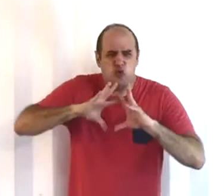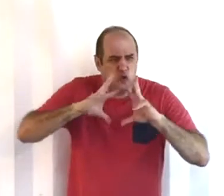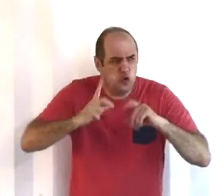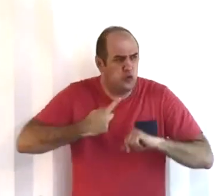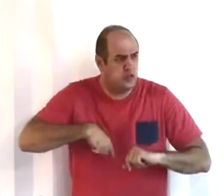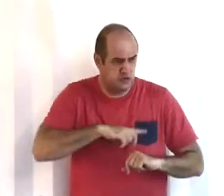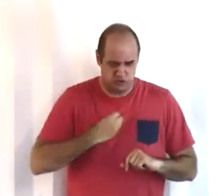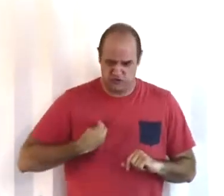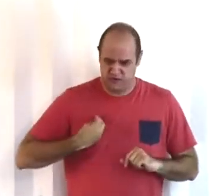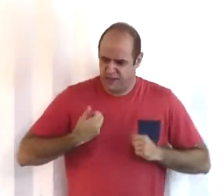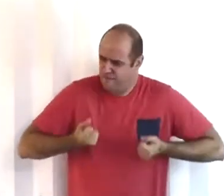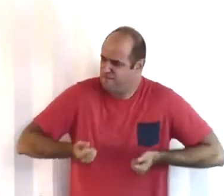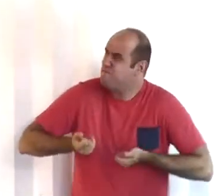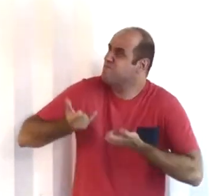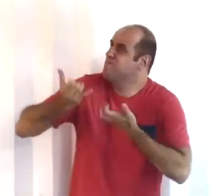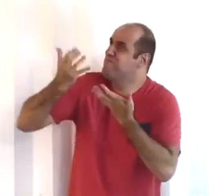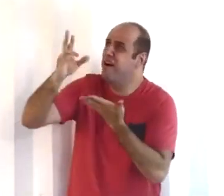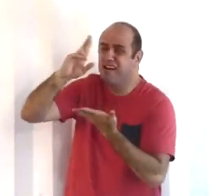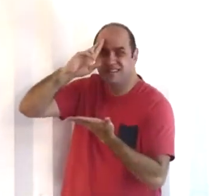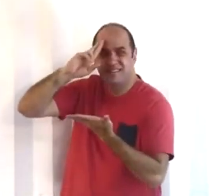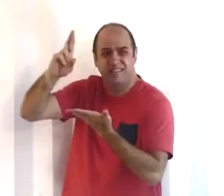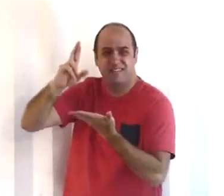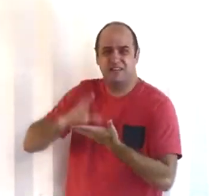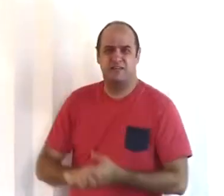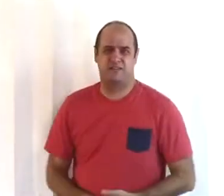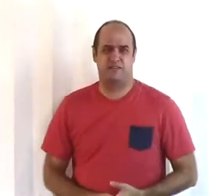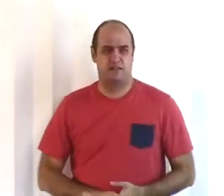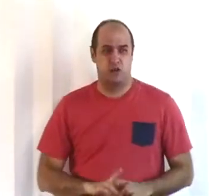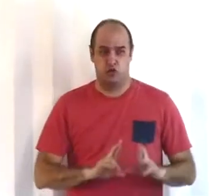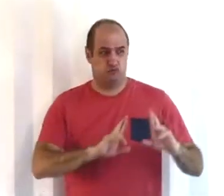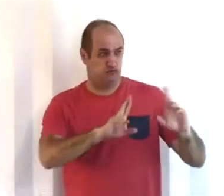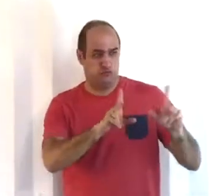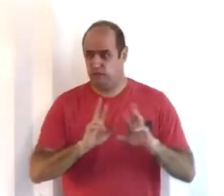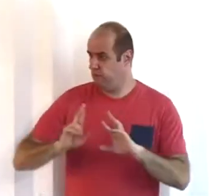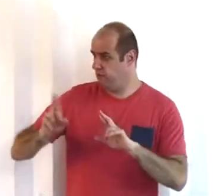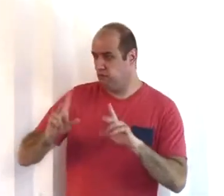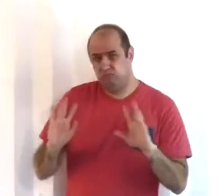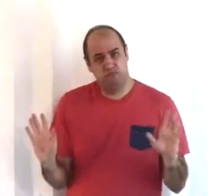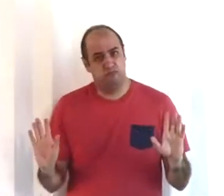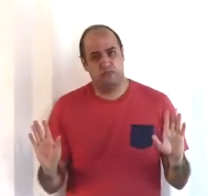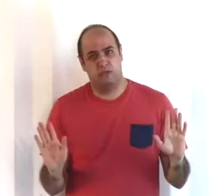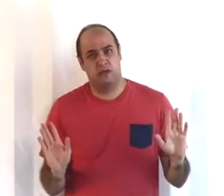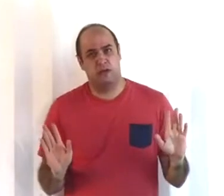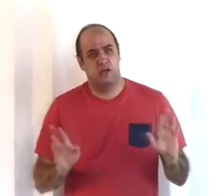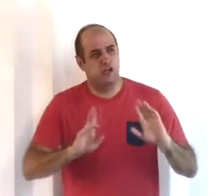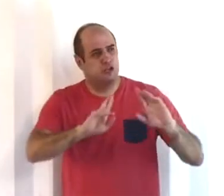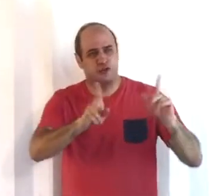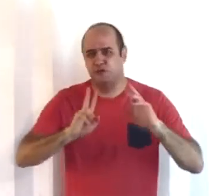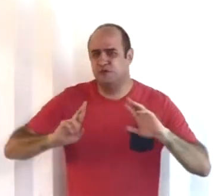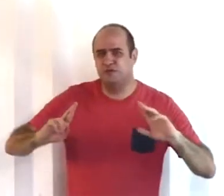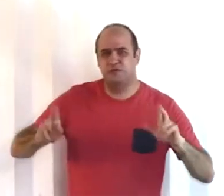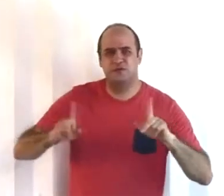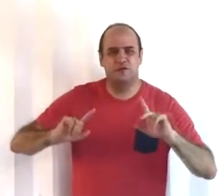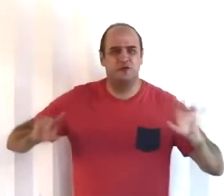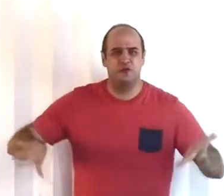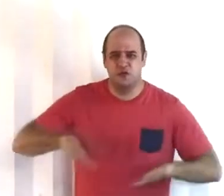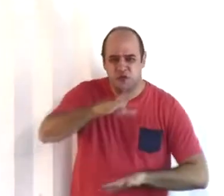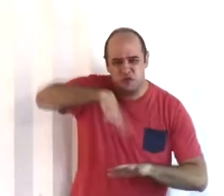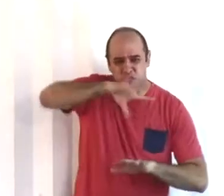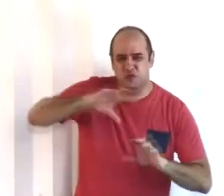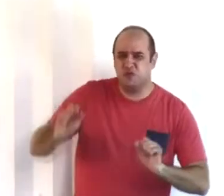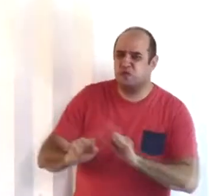do Senhor, até mesmo as nossas diferenças, elas são para a glória de Deus, porque o nosso Deus não nos